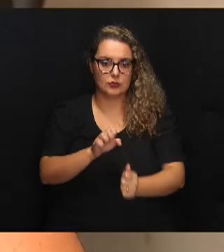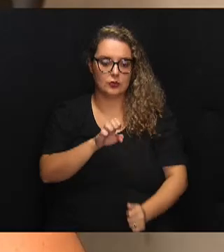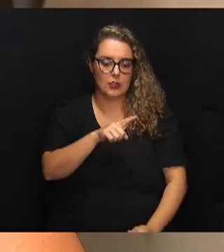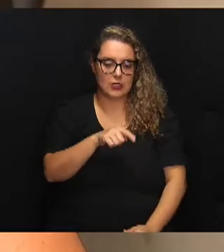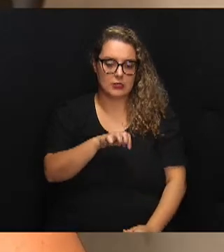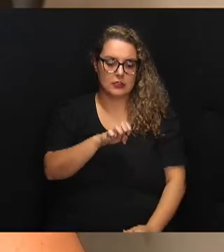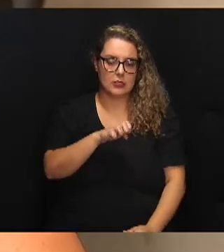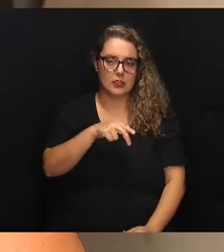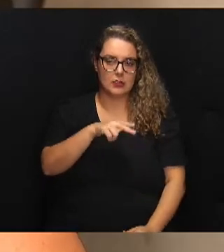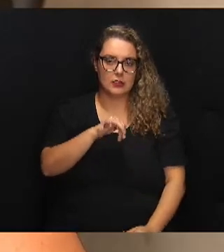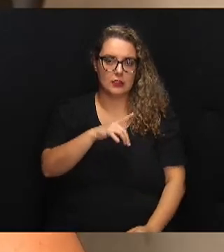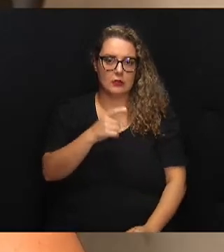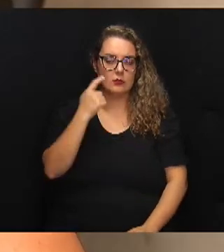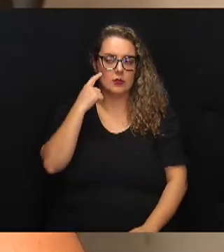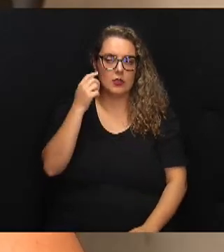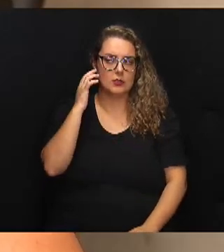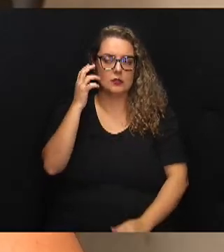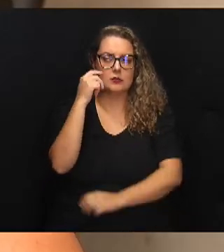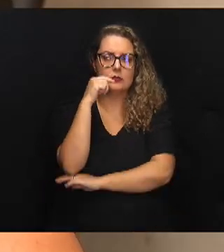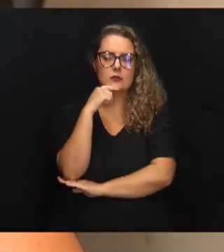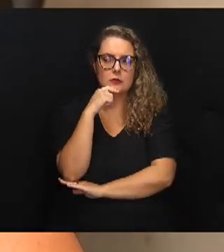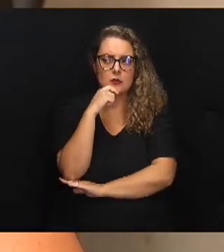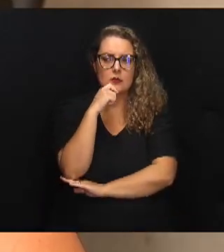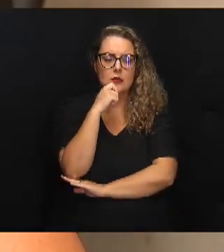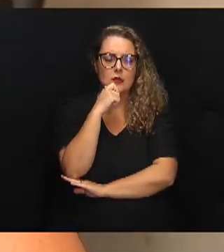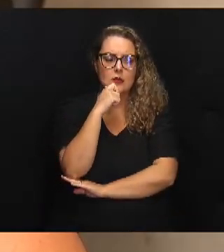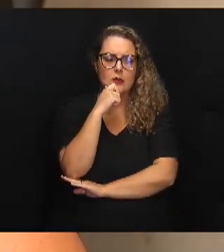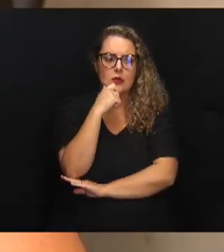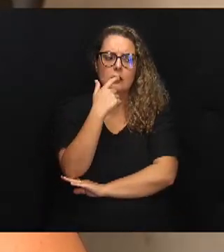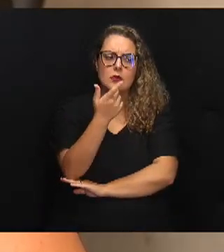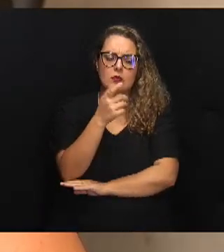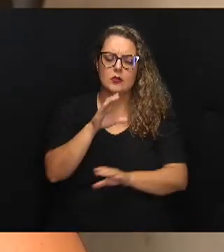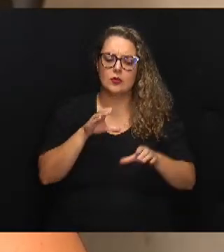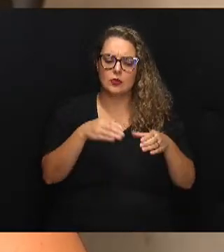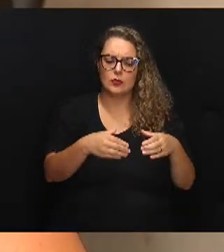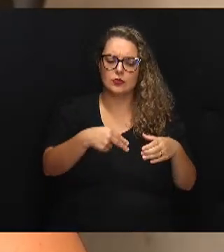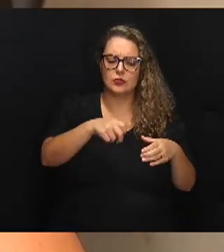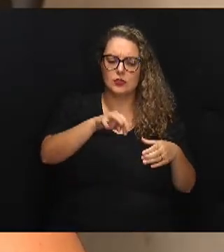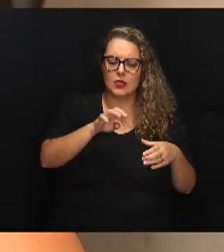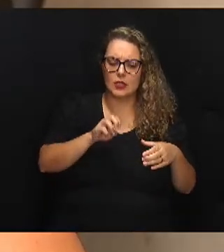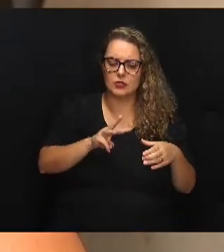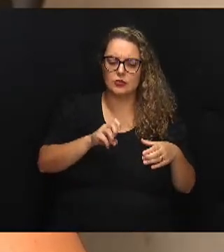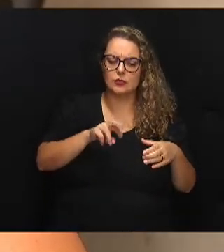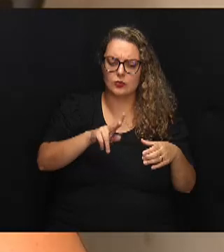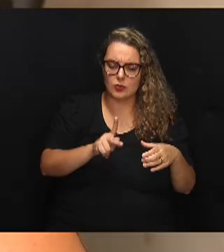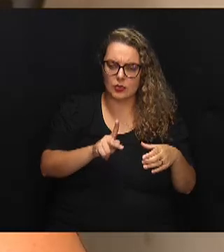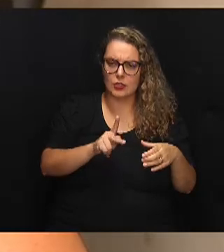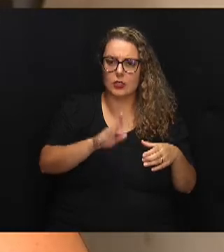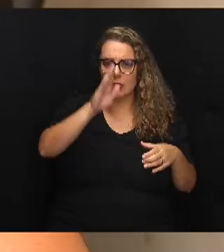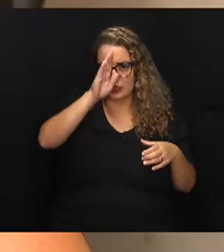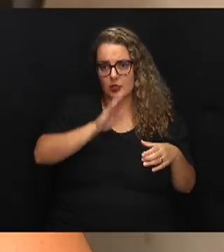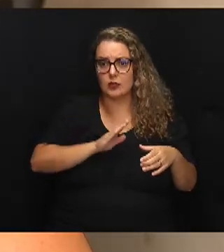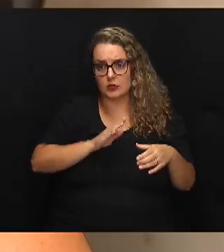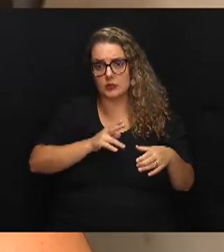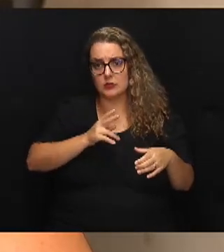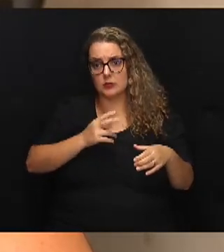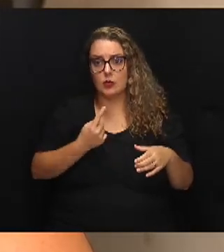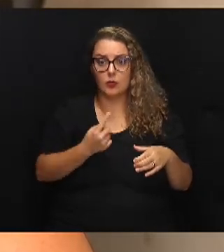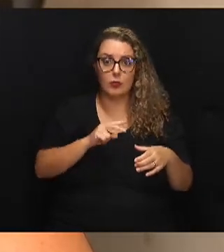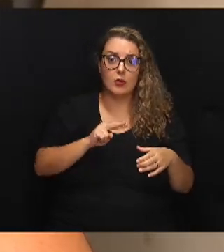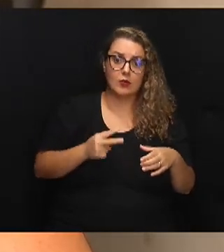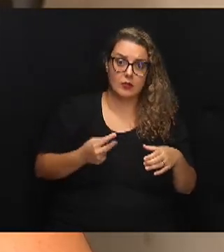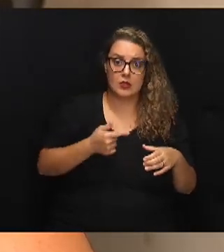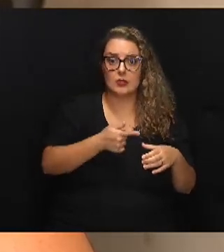assim, por que não fazer um grupo de networking gratuito, onde as pessoas às vezes, assim, uma vez por